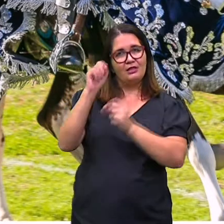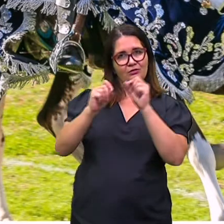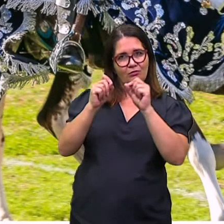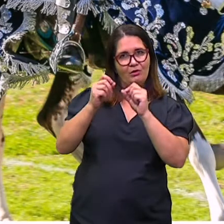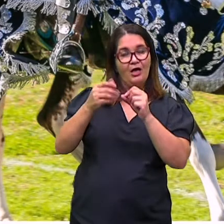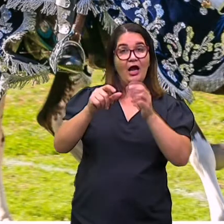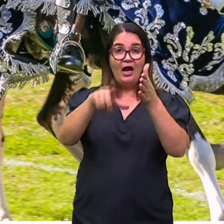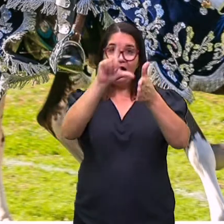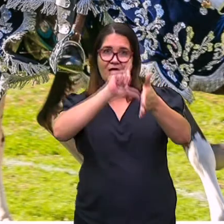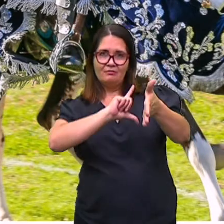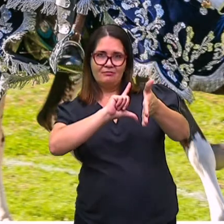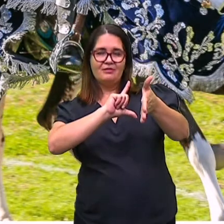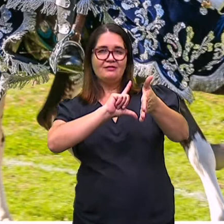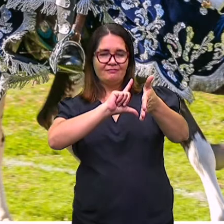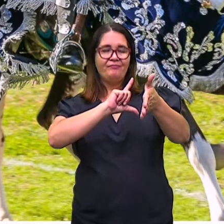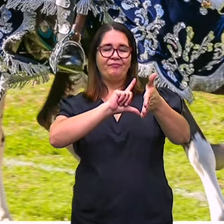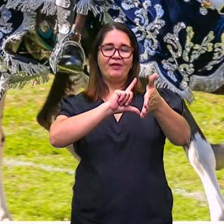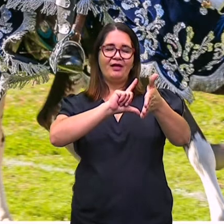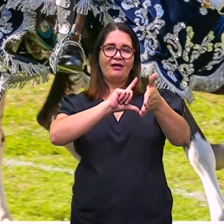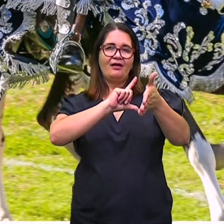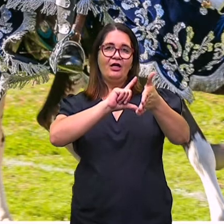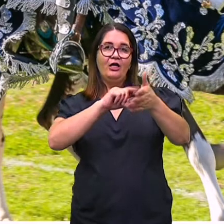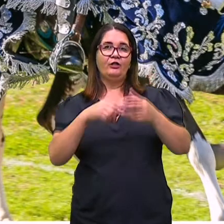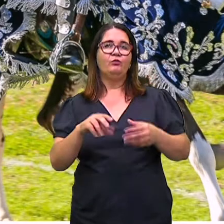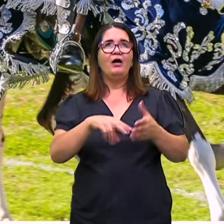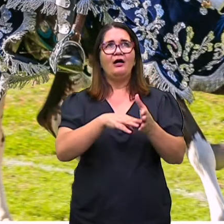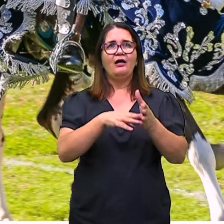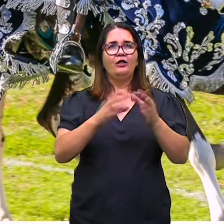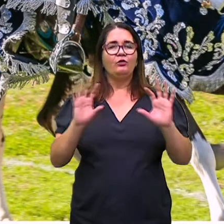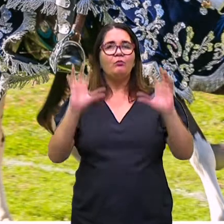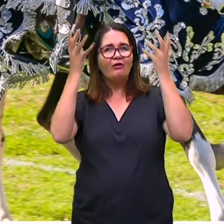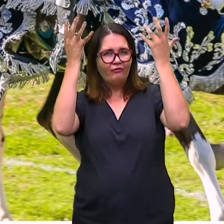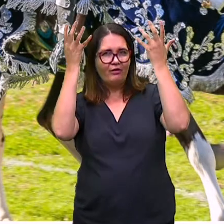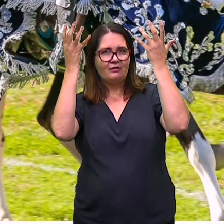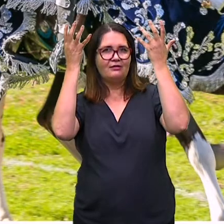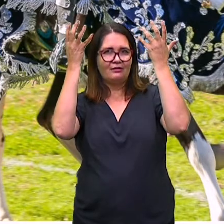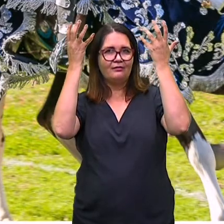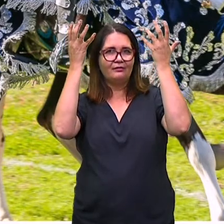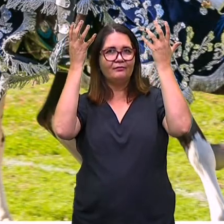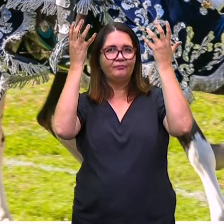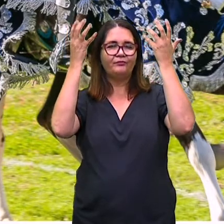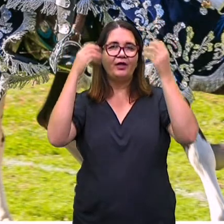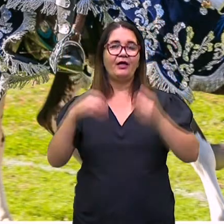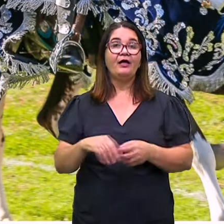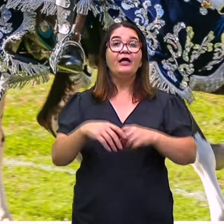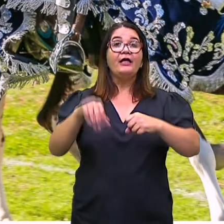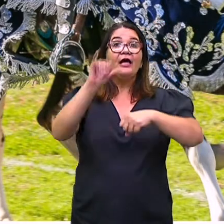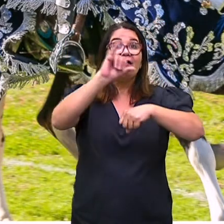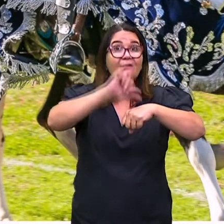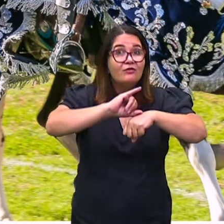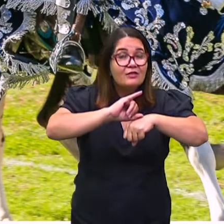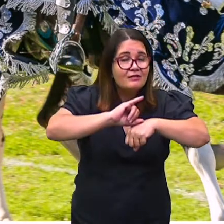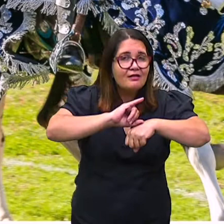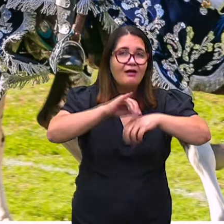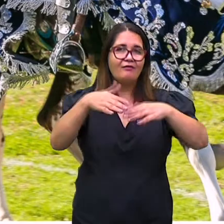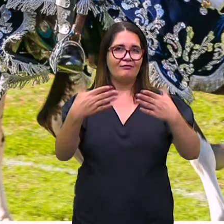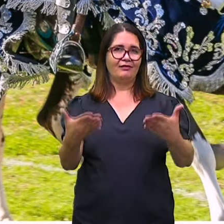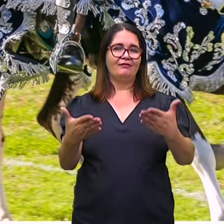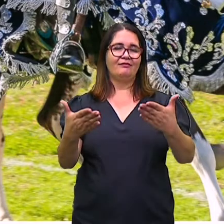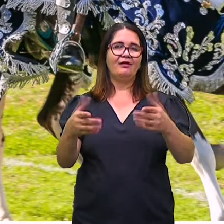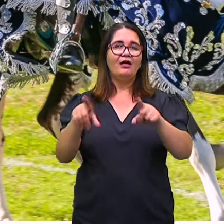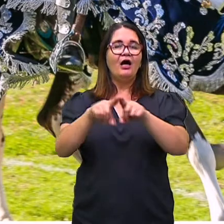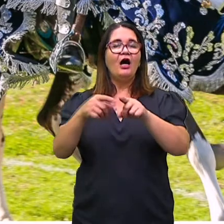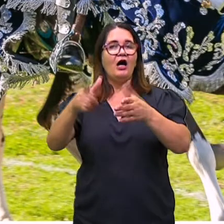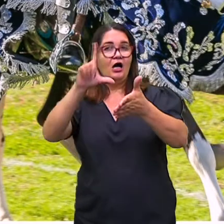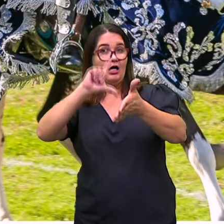folia. Durante uma semana, os cavalheiros se reúnem num campo que não é oficial para ensaios